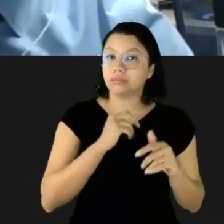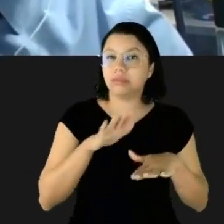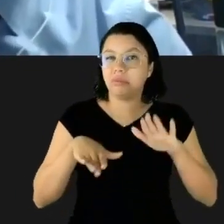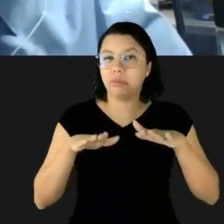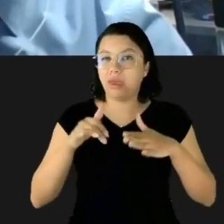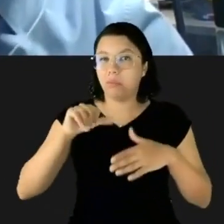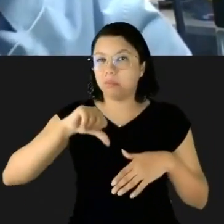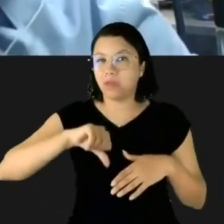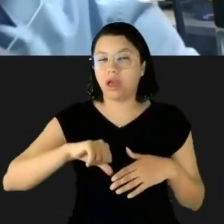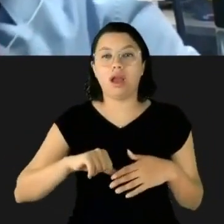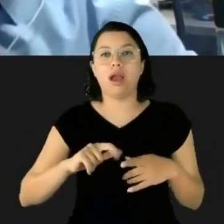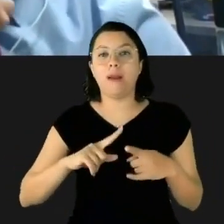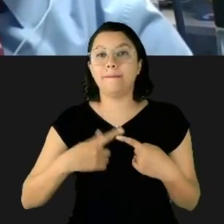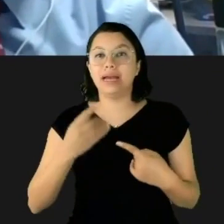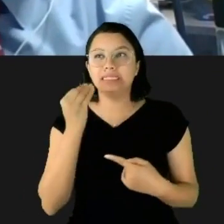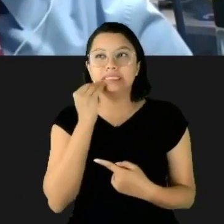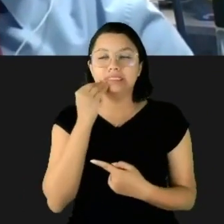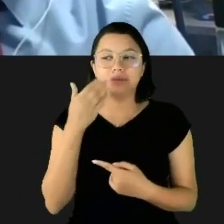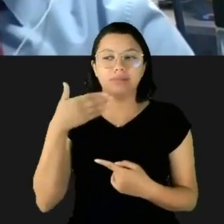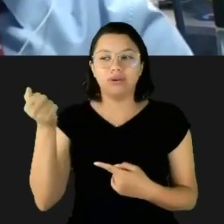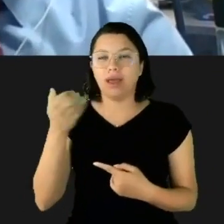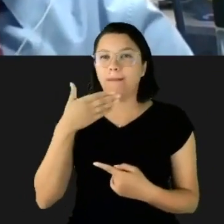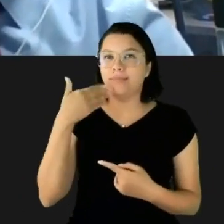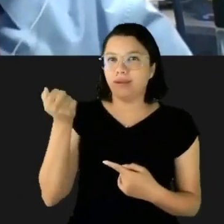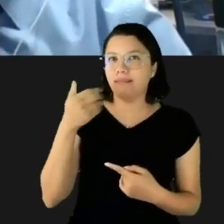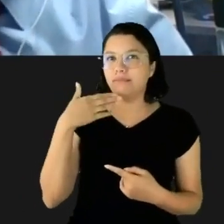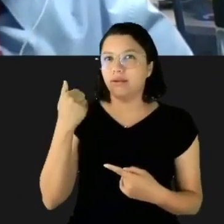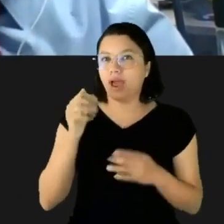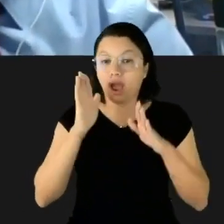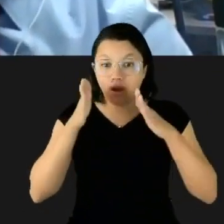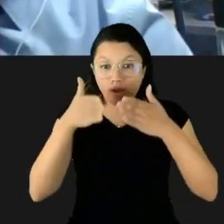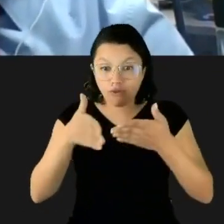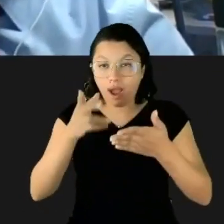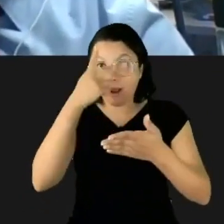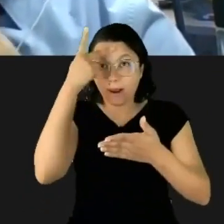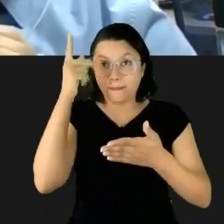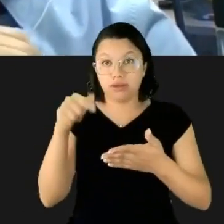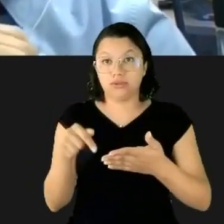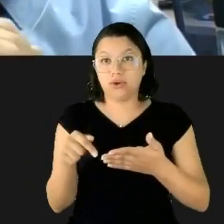sempre tentando melhorar o planejamento. E foco nas pessoas.